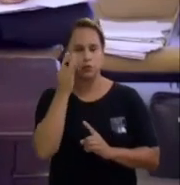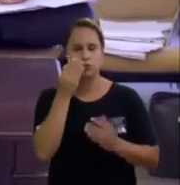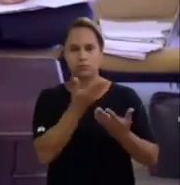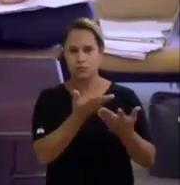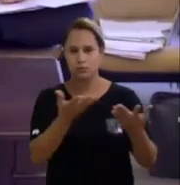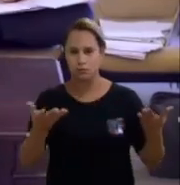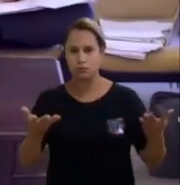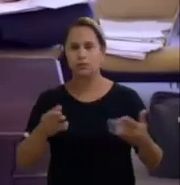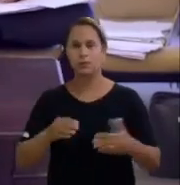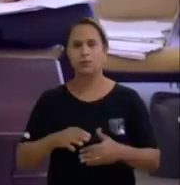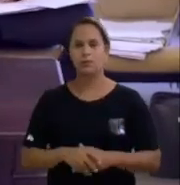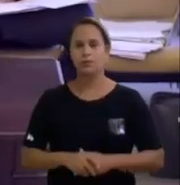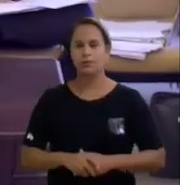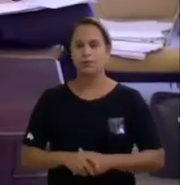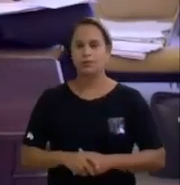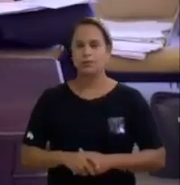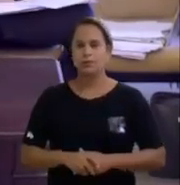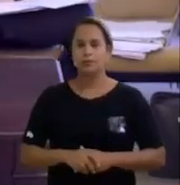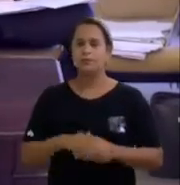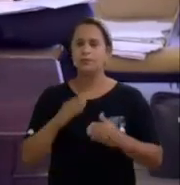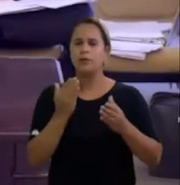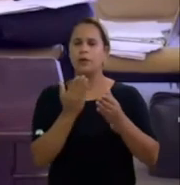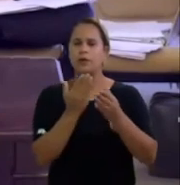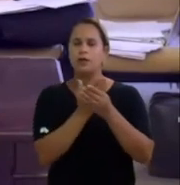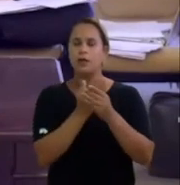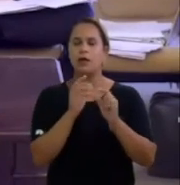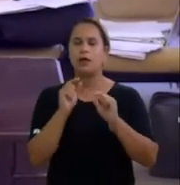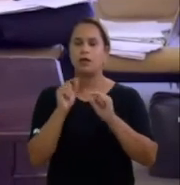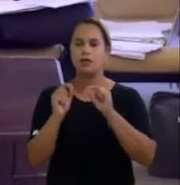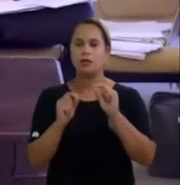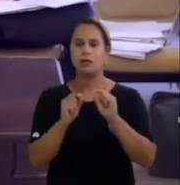Esse caso trata de uma AIG